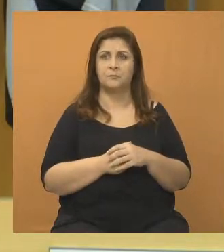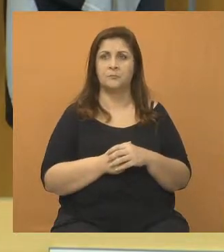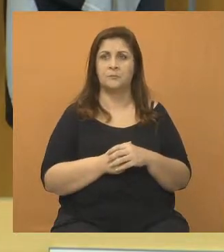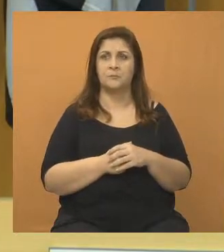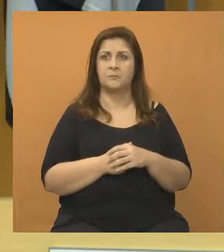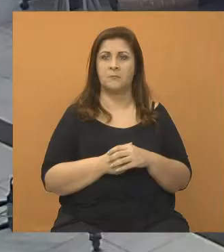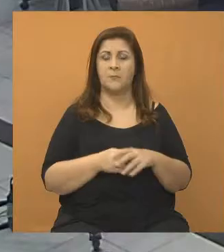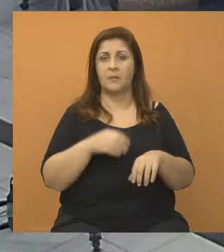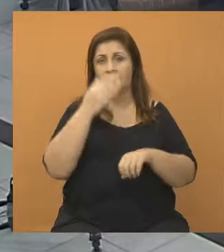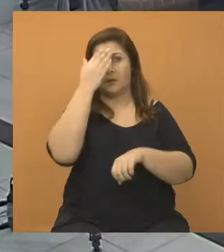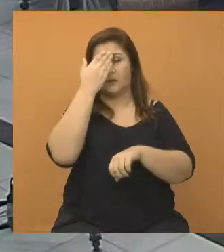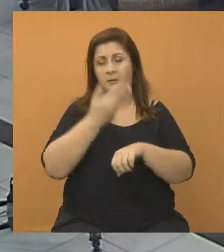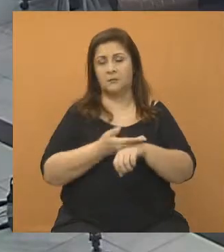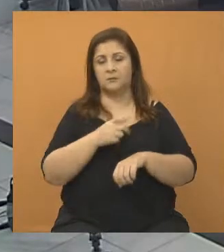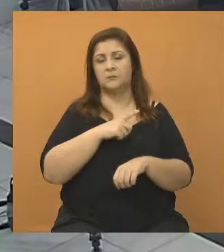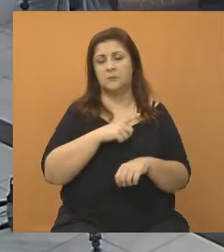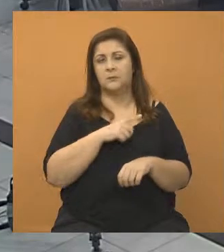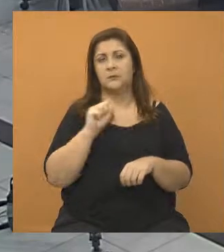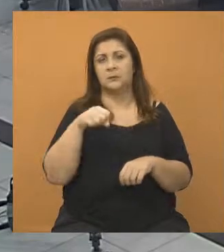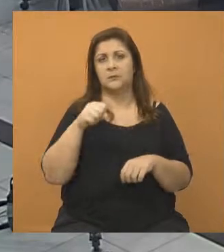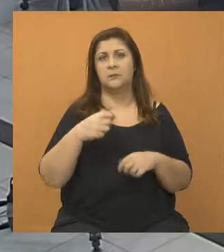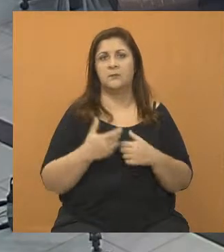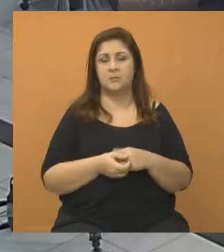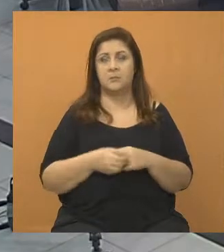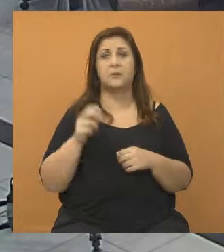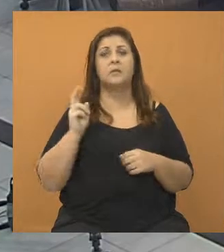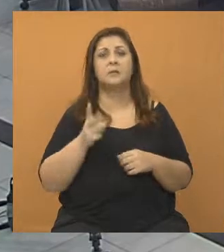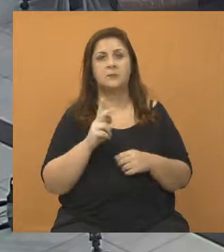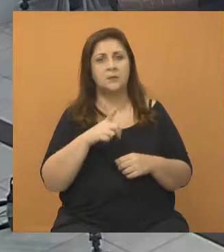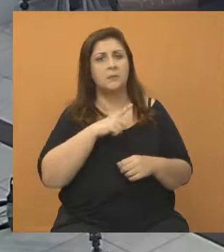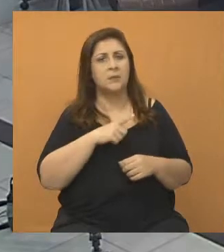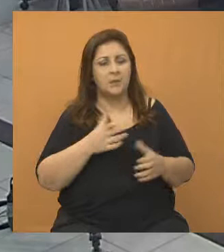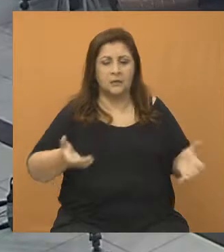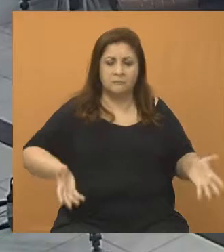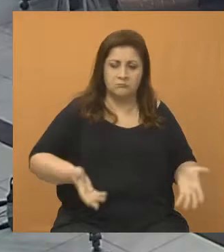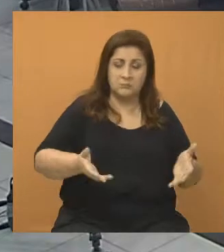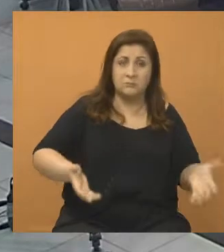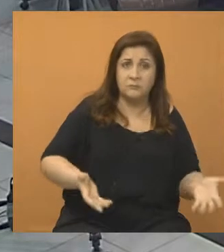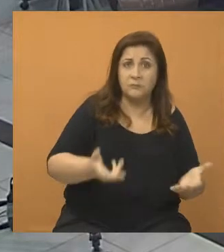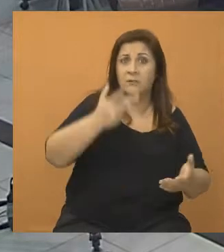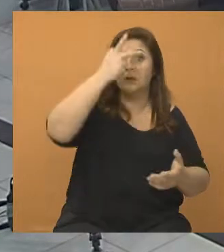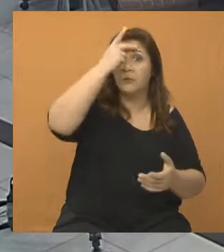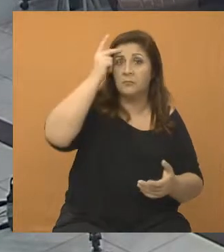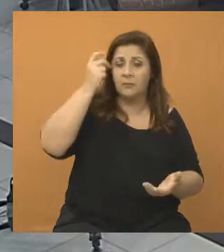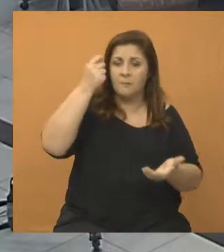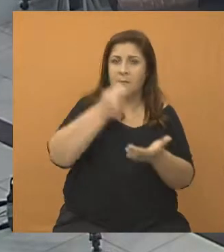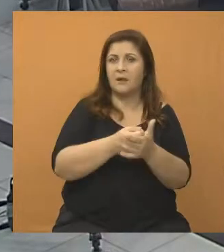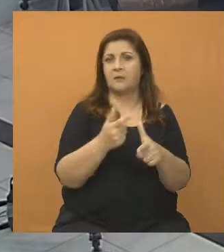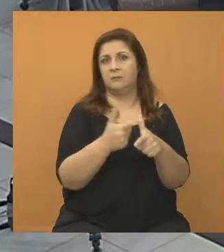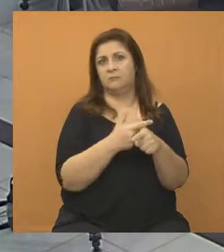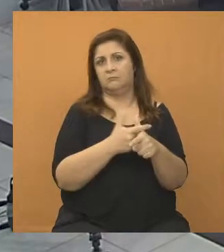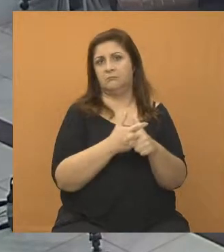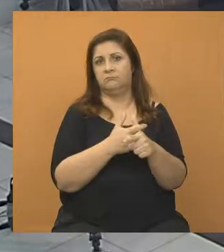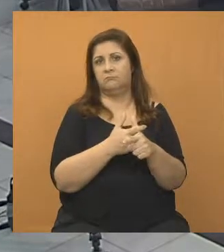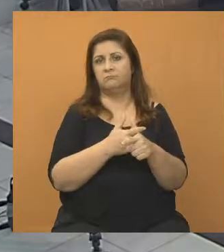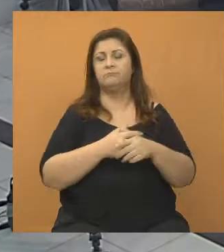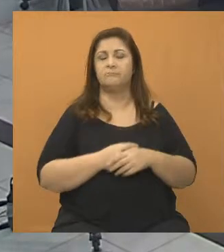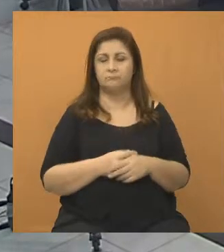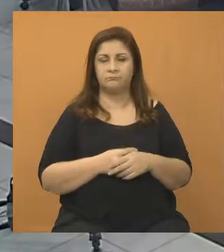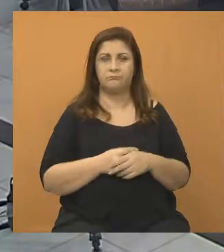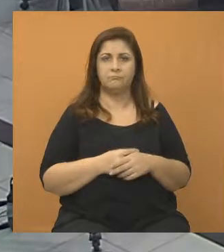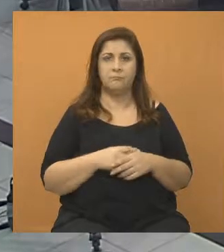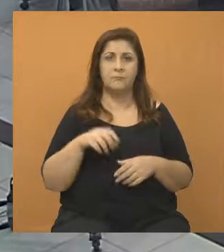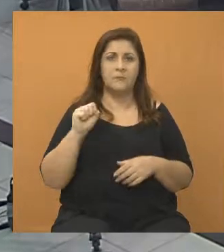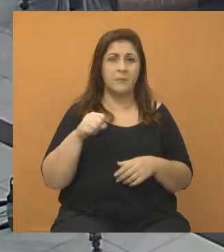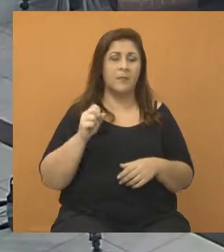Eu acredito que haja, sim, né, é sempre interessante criar meios para o munícipe conseguir legalizar